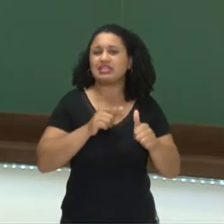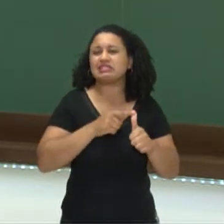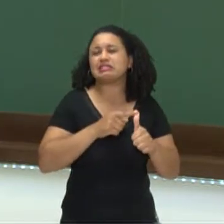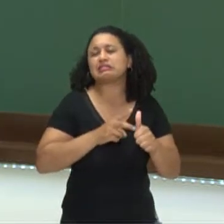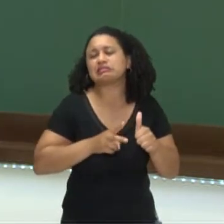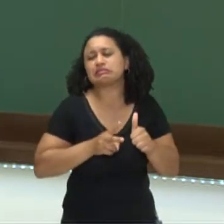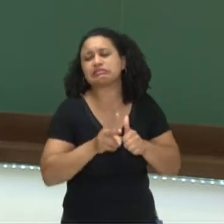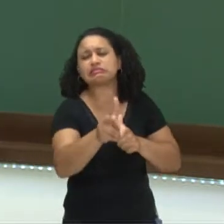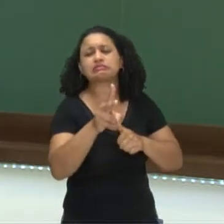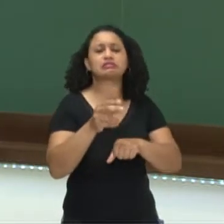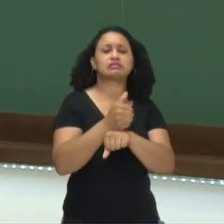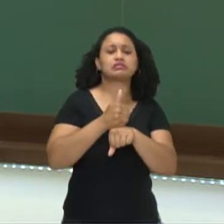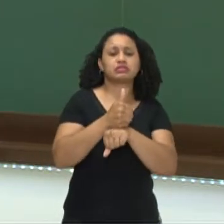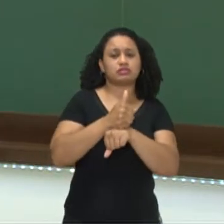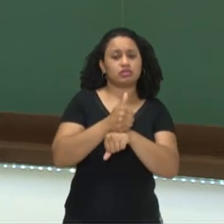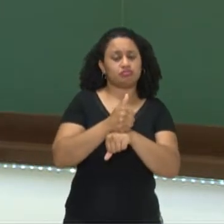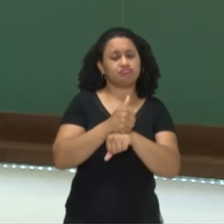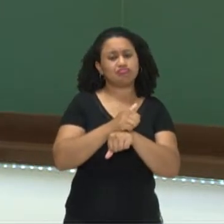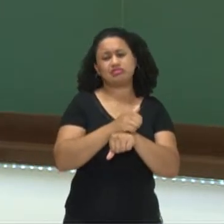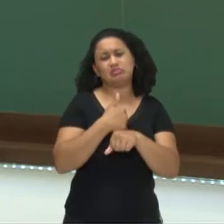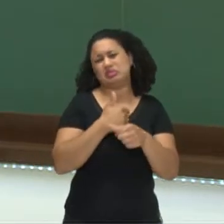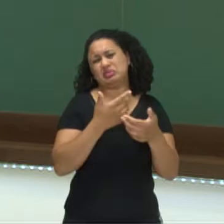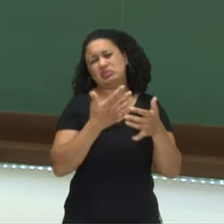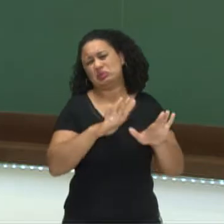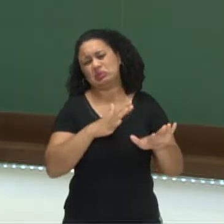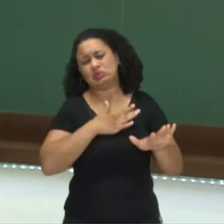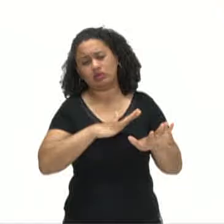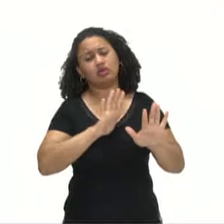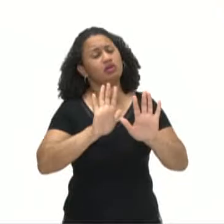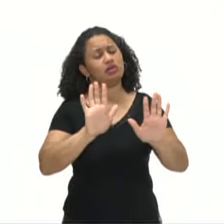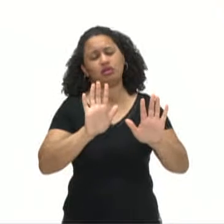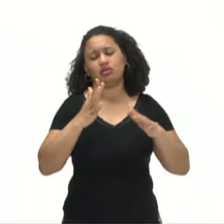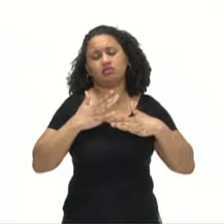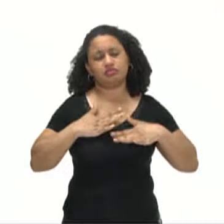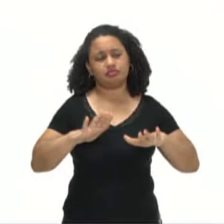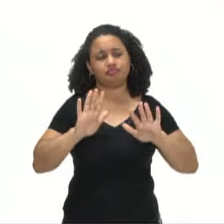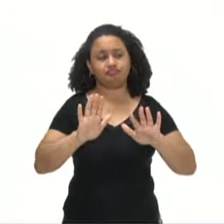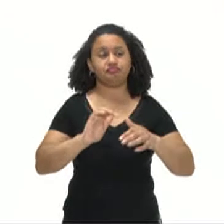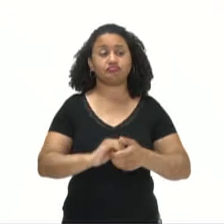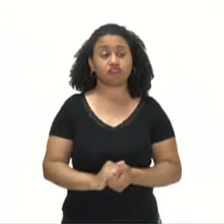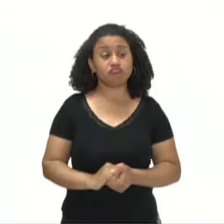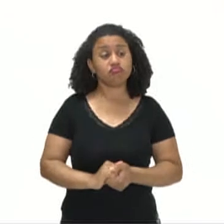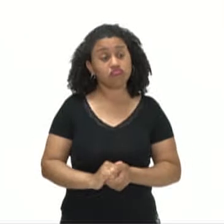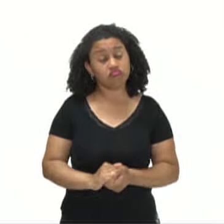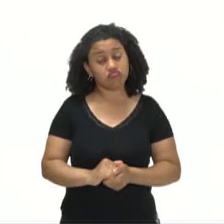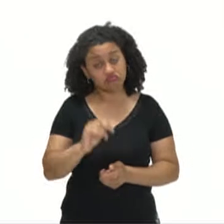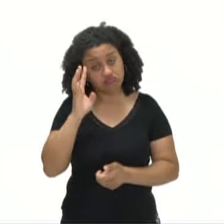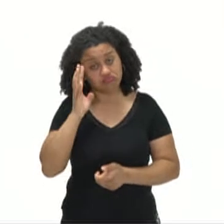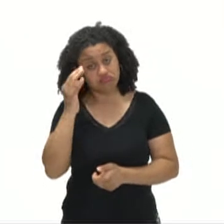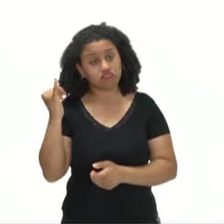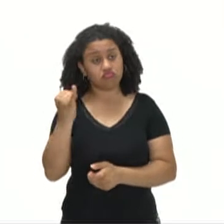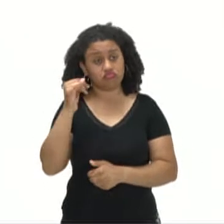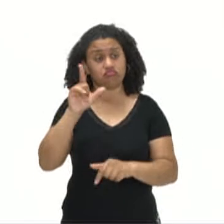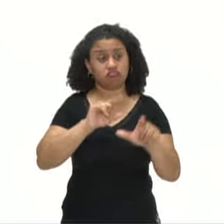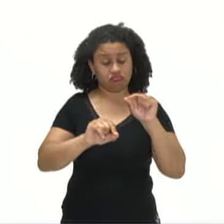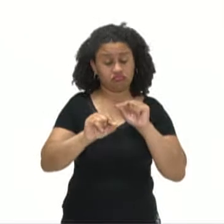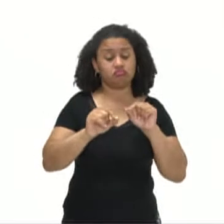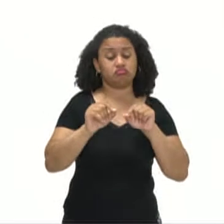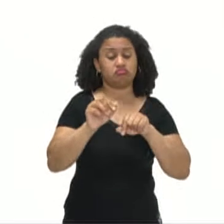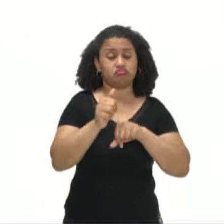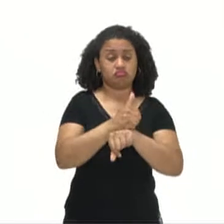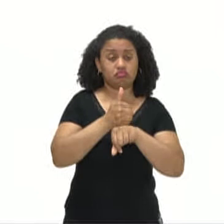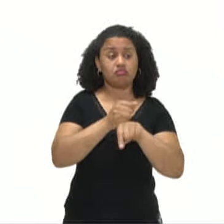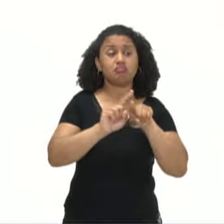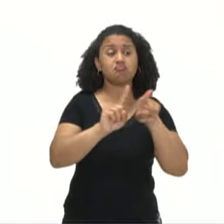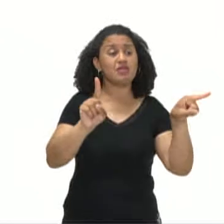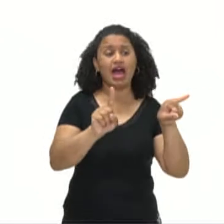amarrado o tempo todo na sua vida. Não. Calma. Essa sim é uma decisão muito importante, a escolha da profissão.